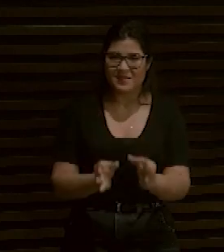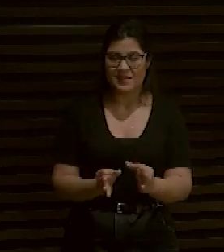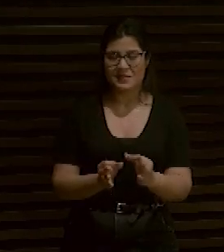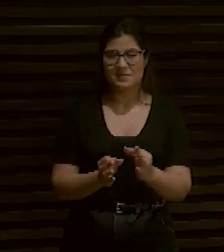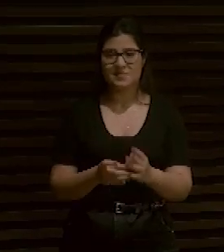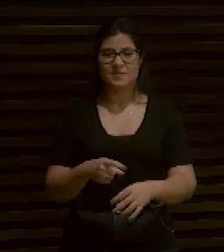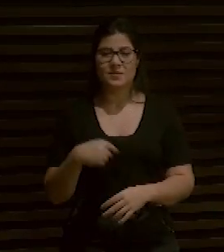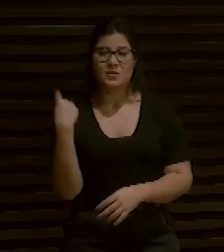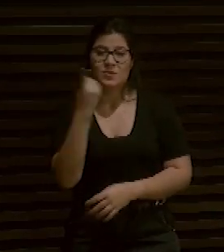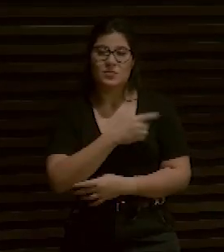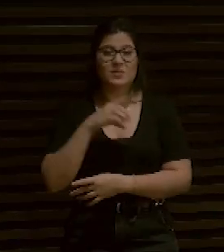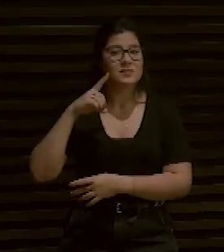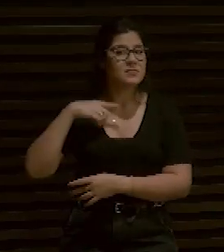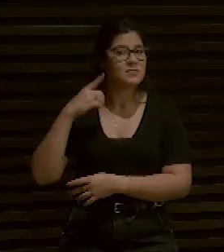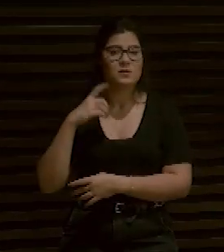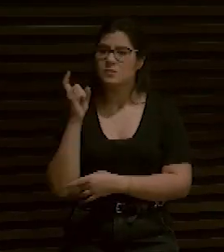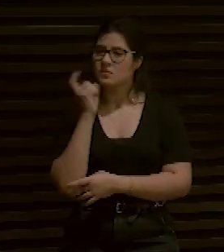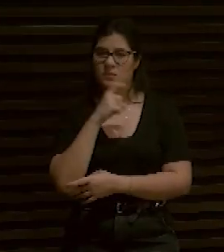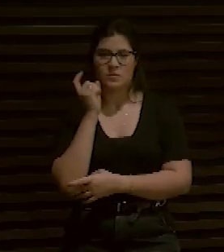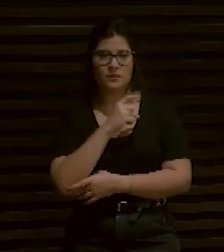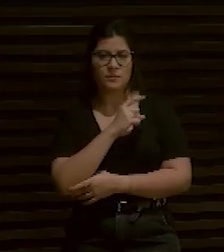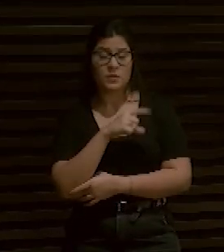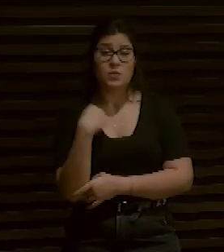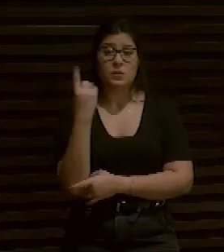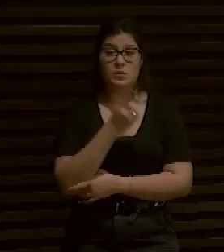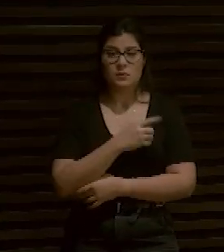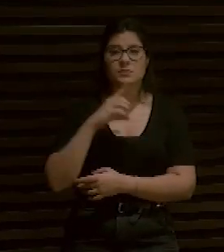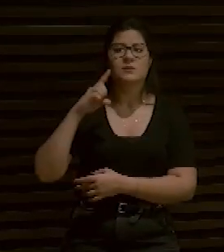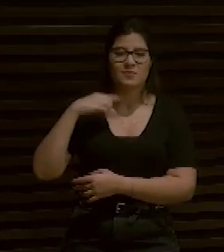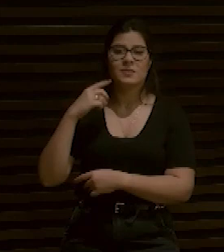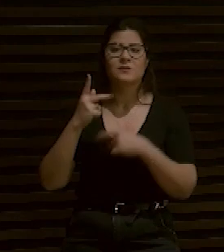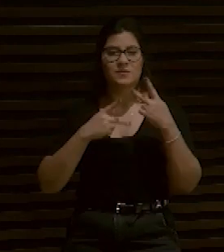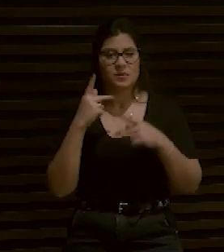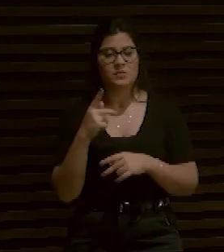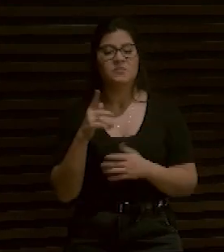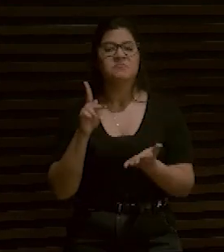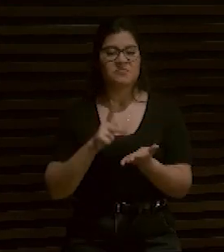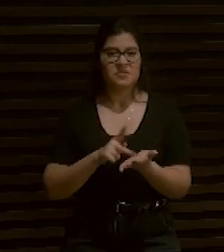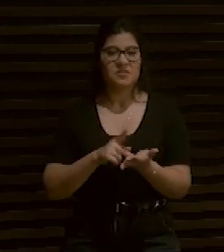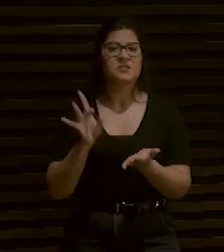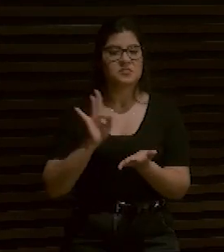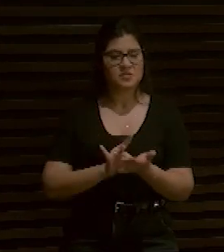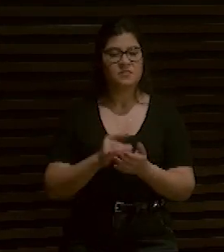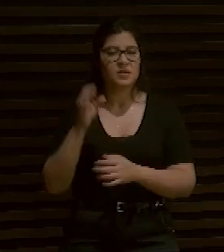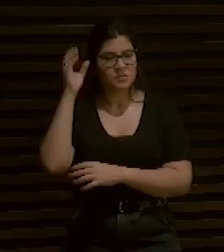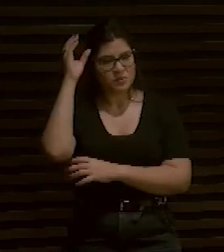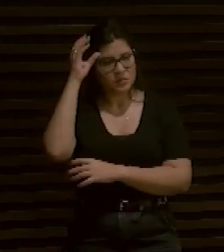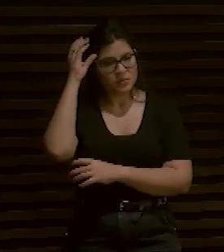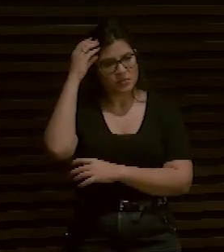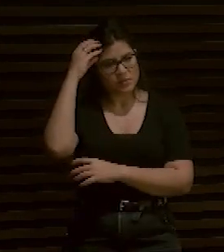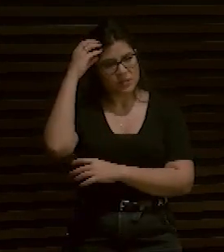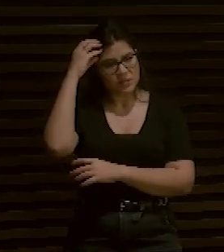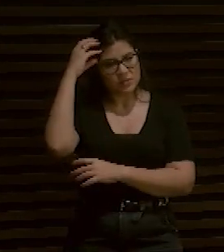nosso advogado não é um mentiroso. O nosso advogado falou assim, realmente eles são culpados, mas eu vou no lugar deles, Pai.